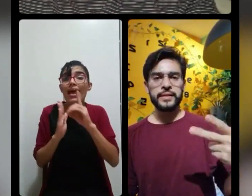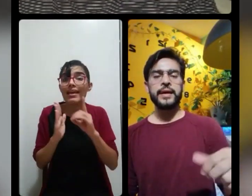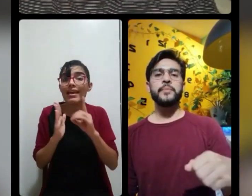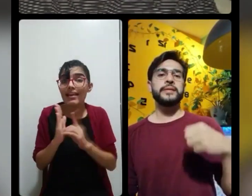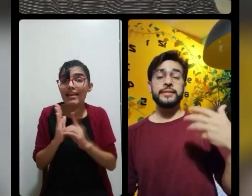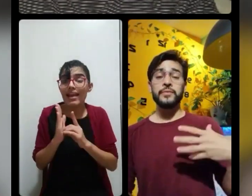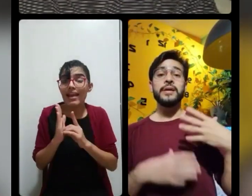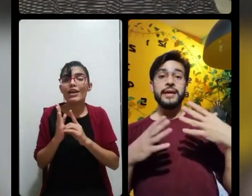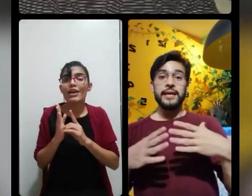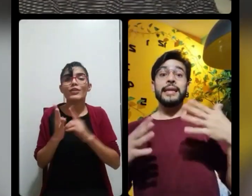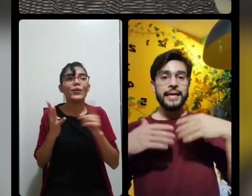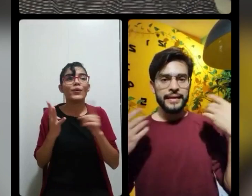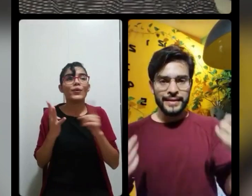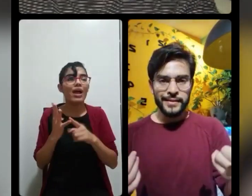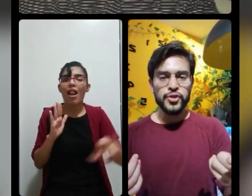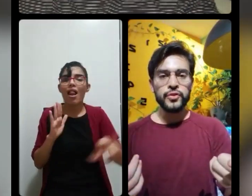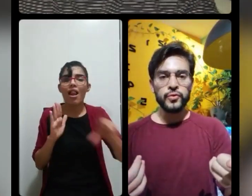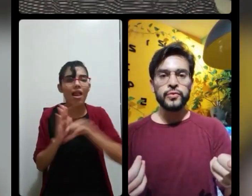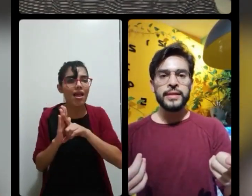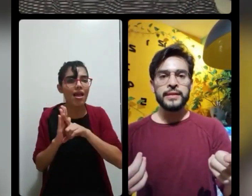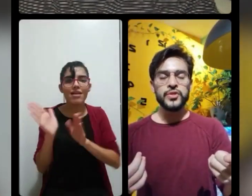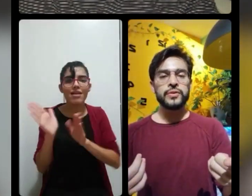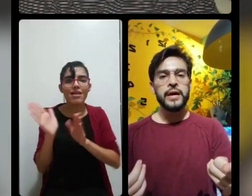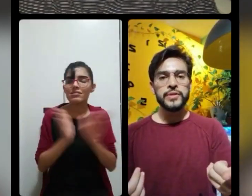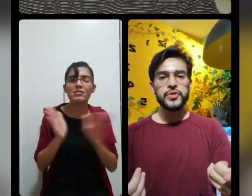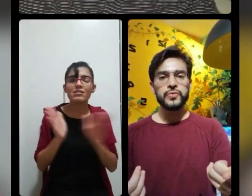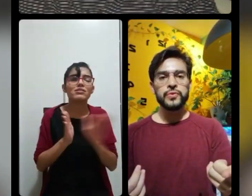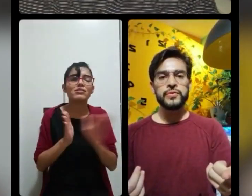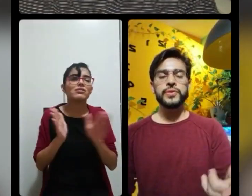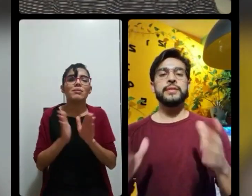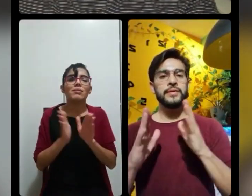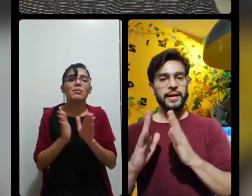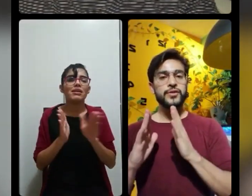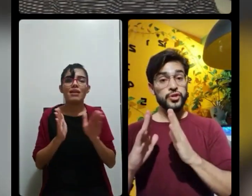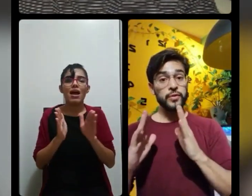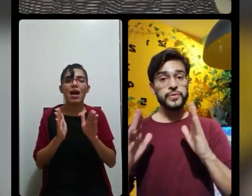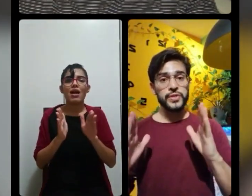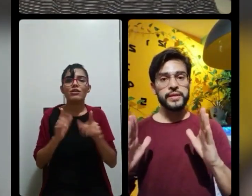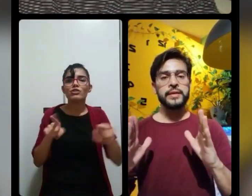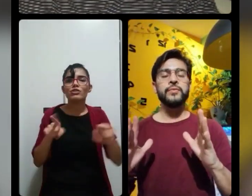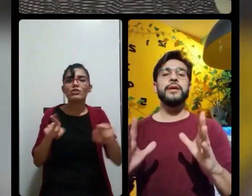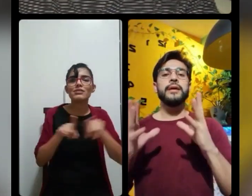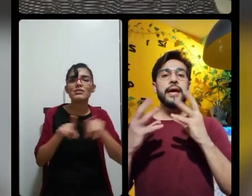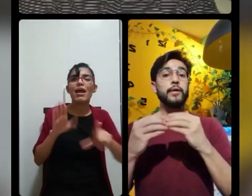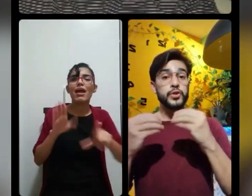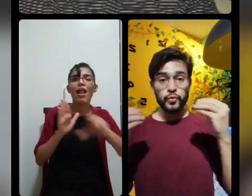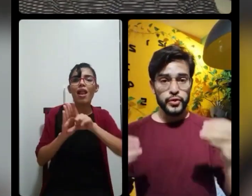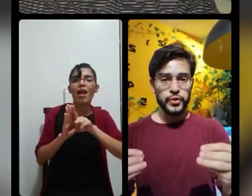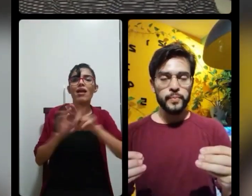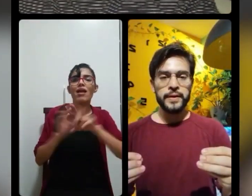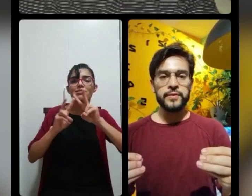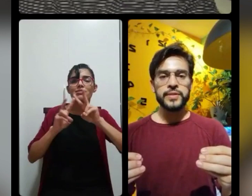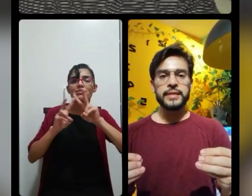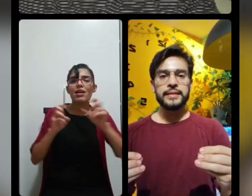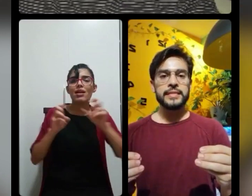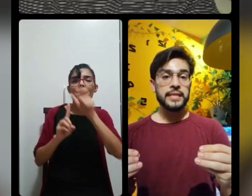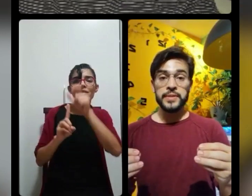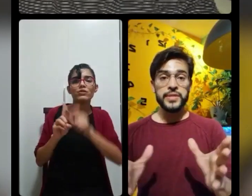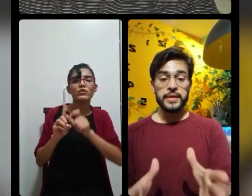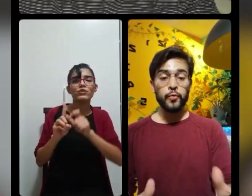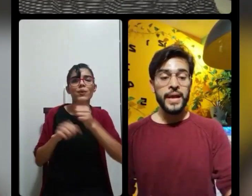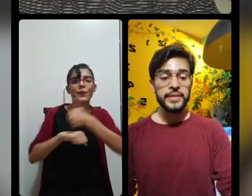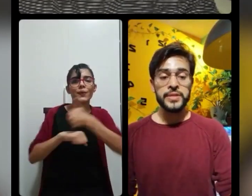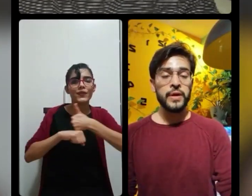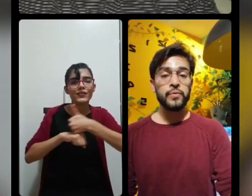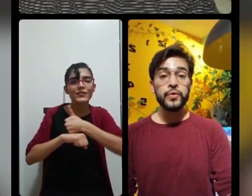lei do intérprete, então, lei que institui o Dia Nacional de Surdos. Então, a gente já conseguiu os cursos superiores de letras